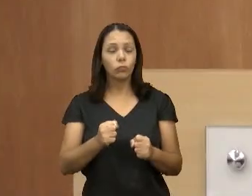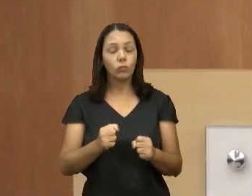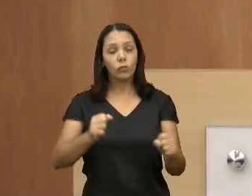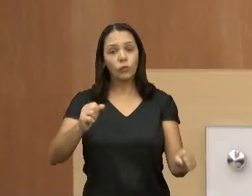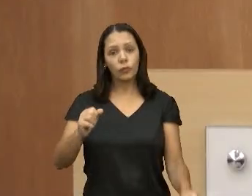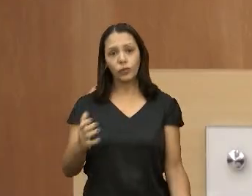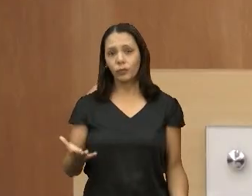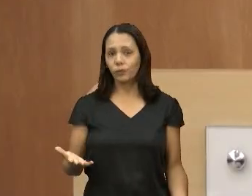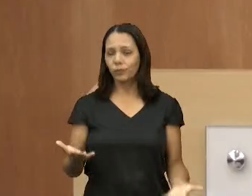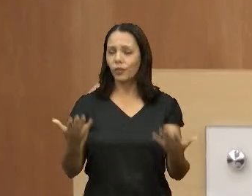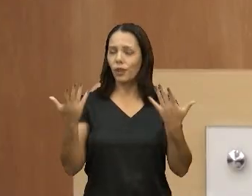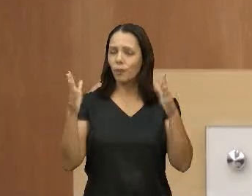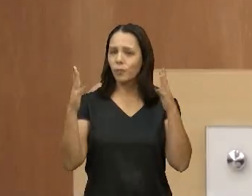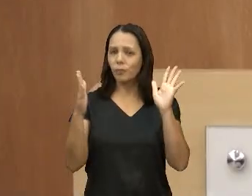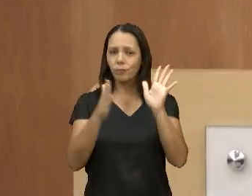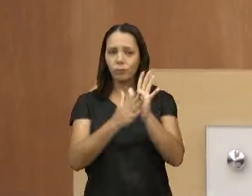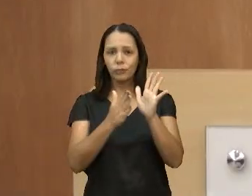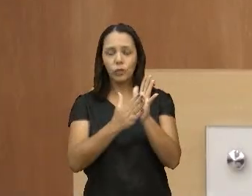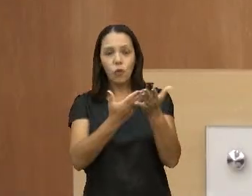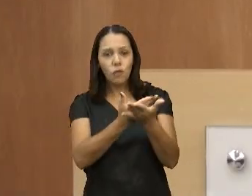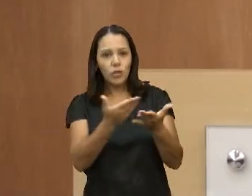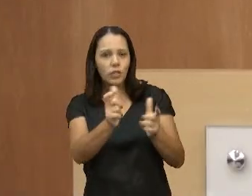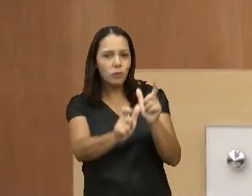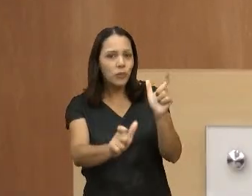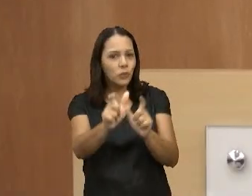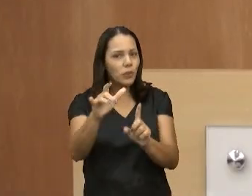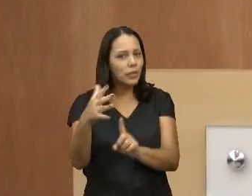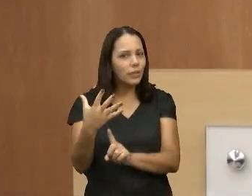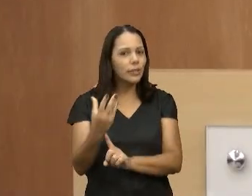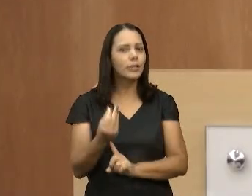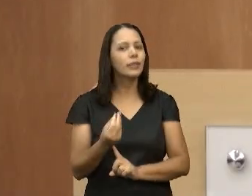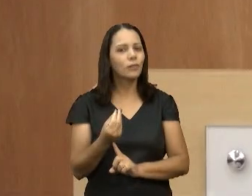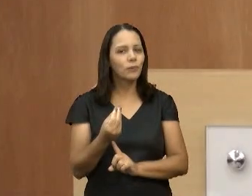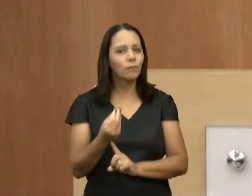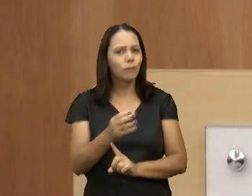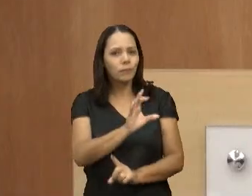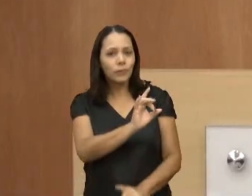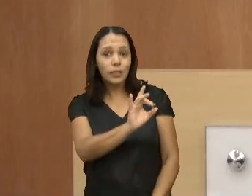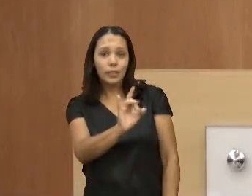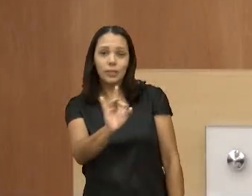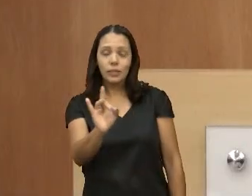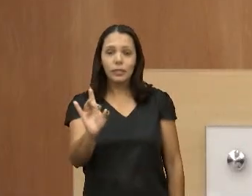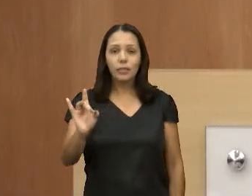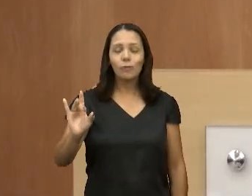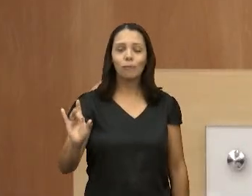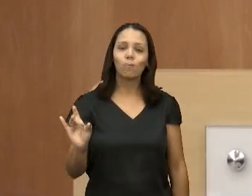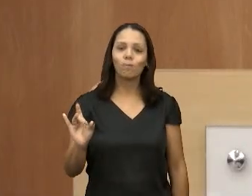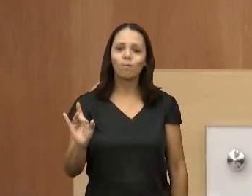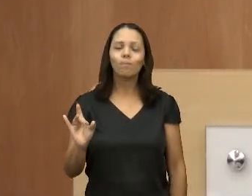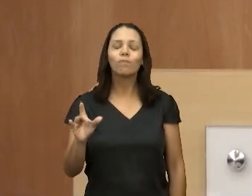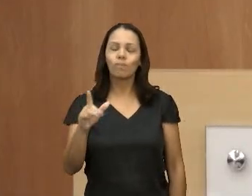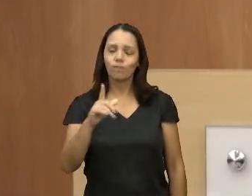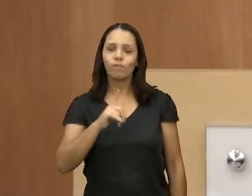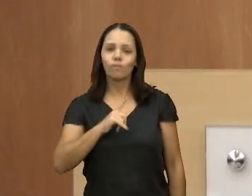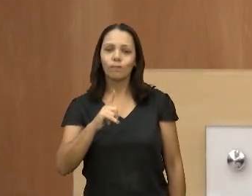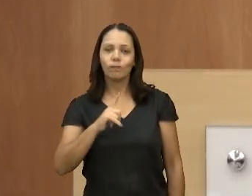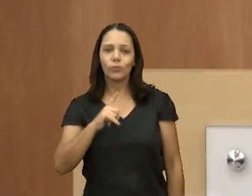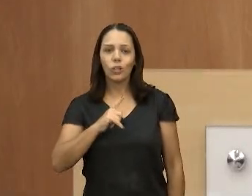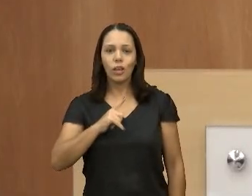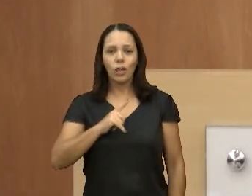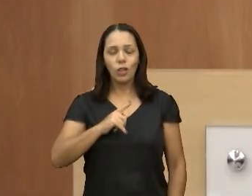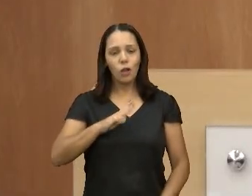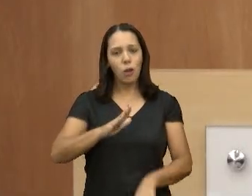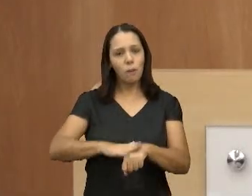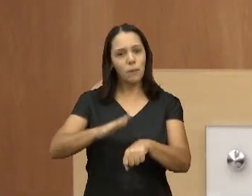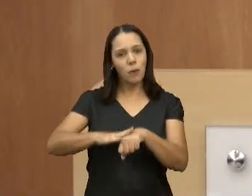Aproveito e parabenizo a todos os artistas que estão aqui hoje. Cada um de vocês carrega sua própria